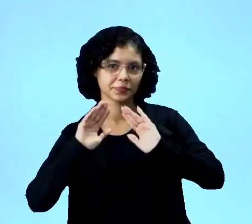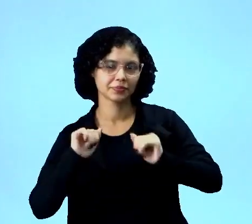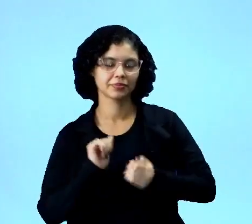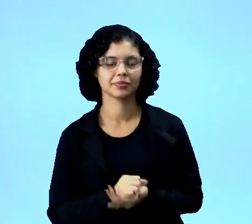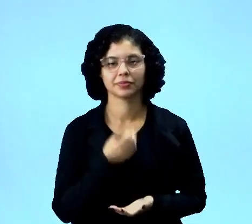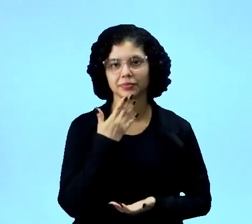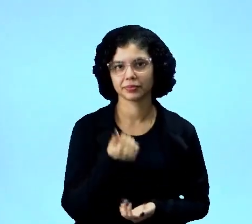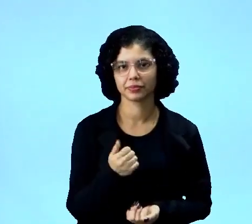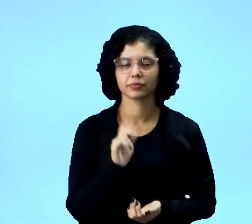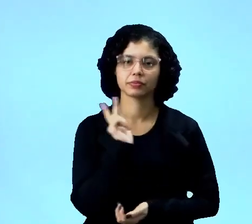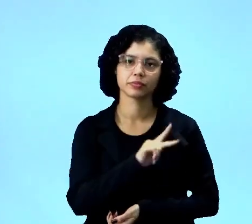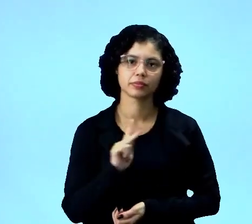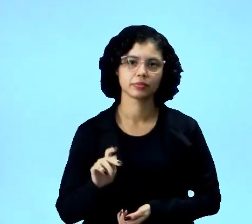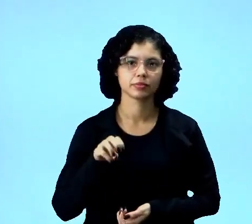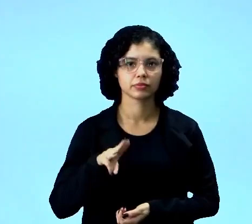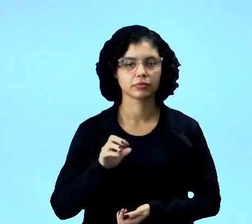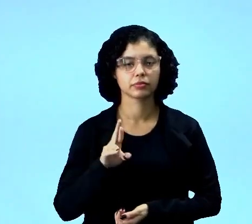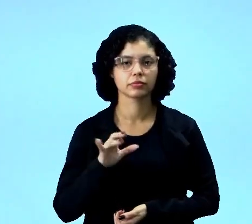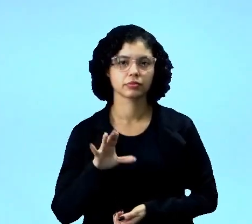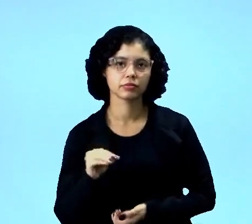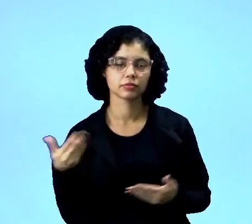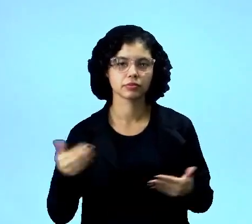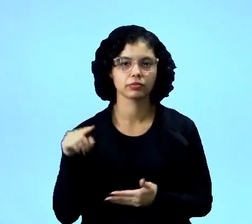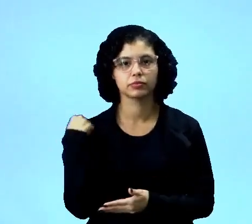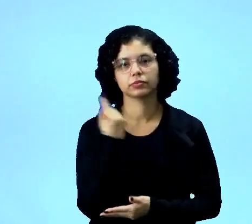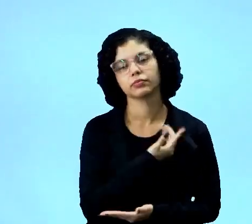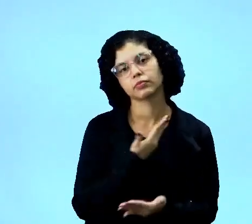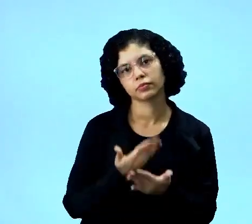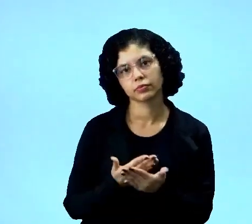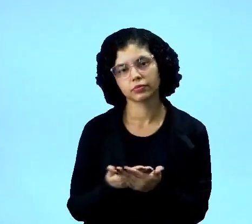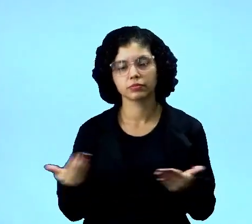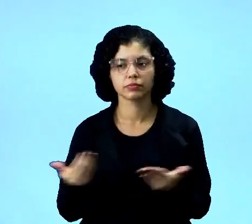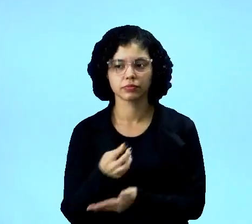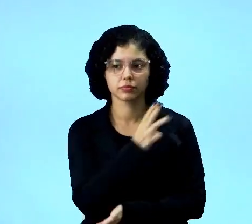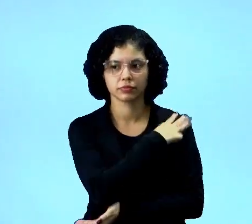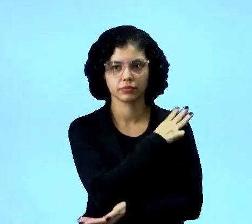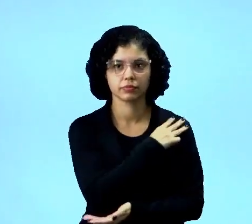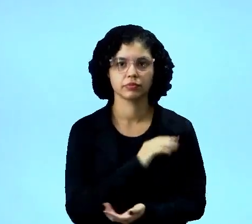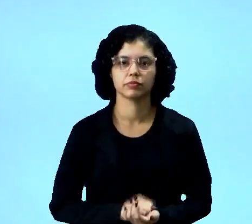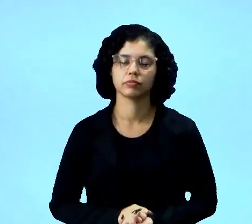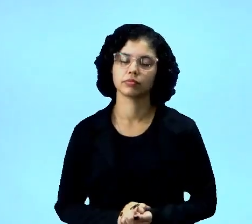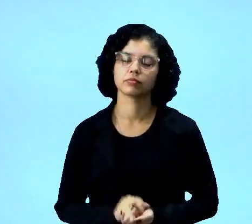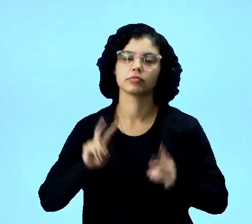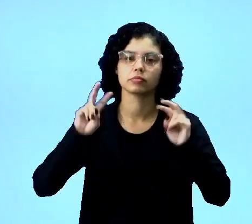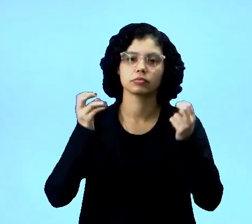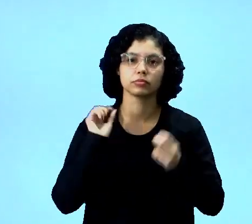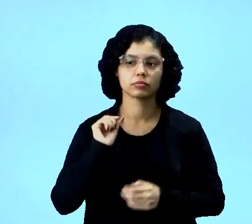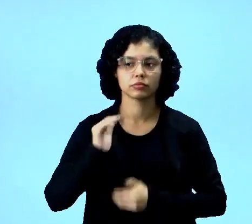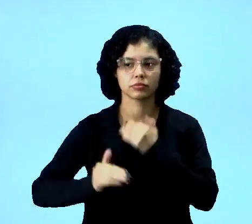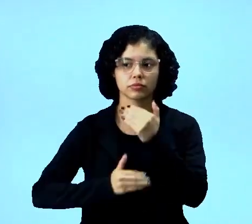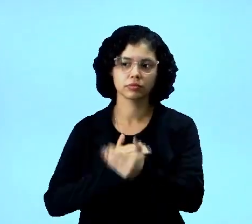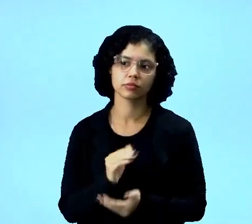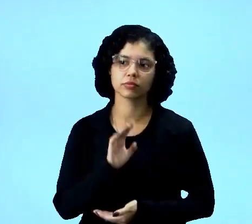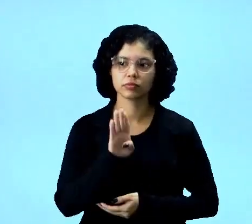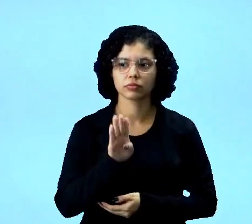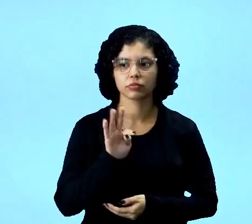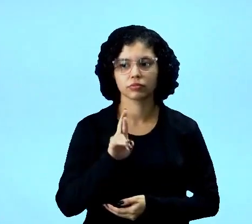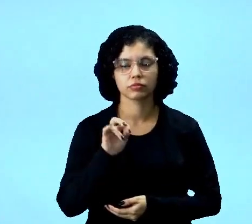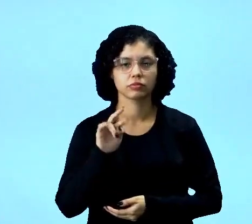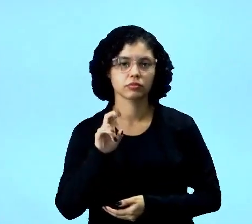Olá pessoal, tudo bem? Eu sou o professor Marcelo Costa e hoje vamos iniciar nossa aula da terceira série e o nosso assunto de hoje é sobre